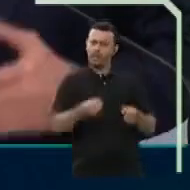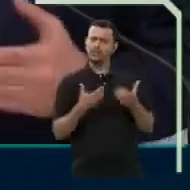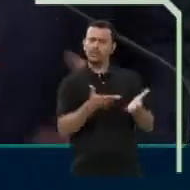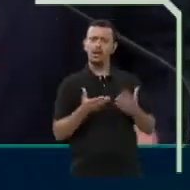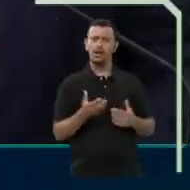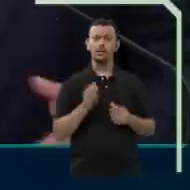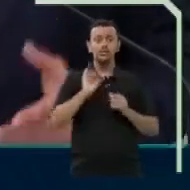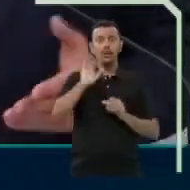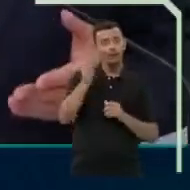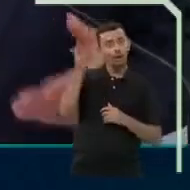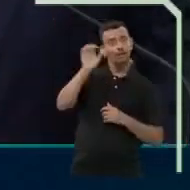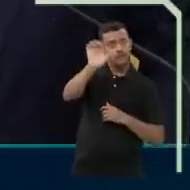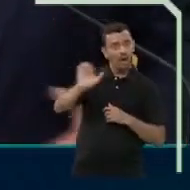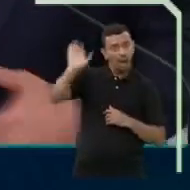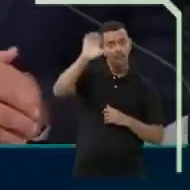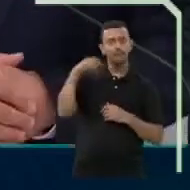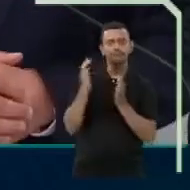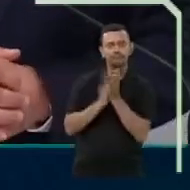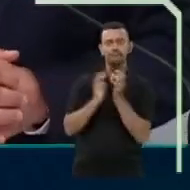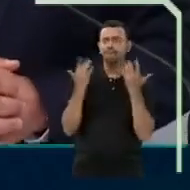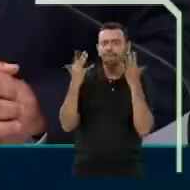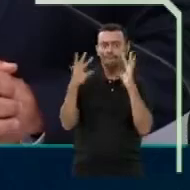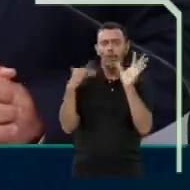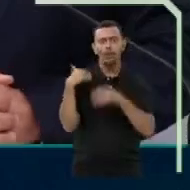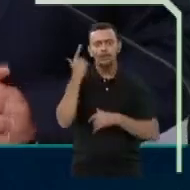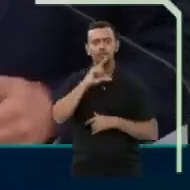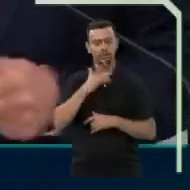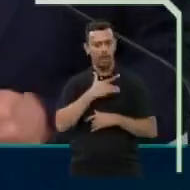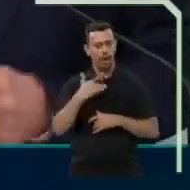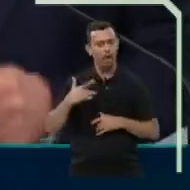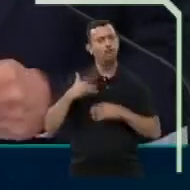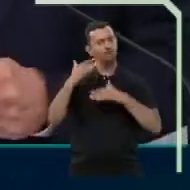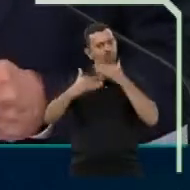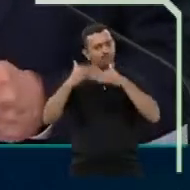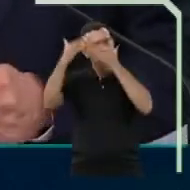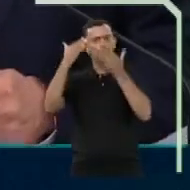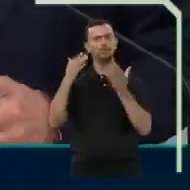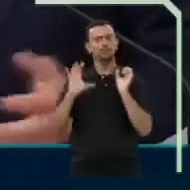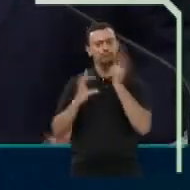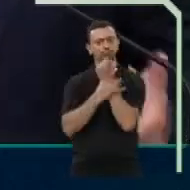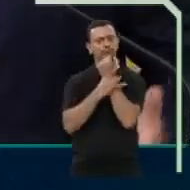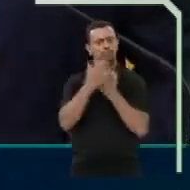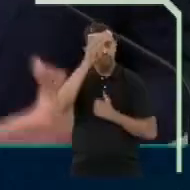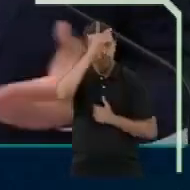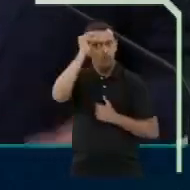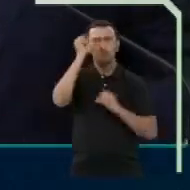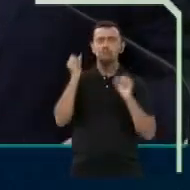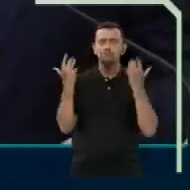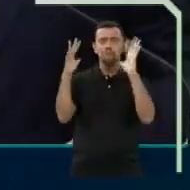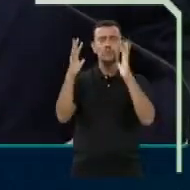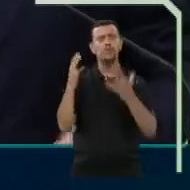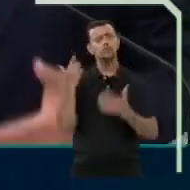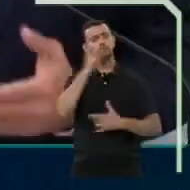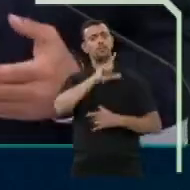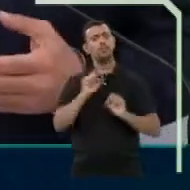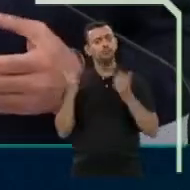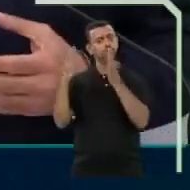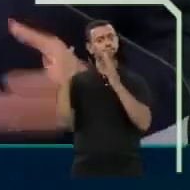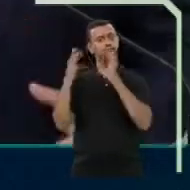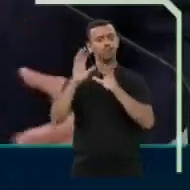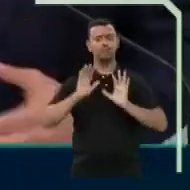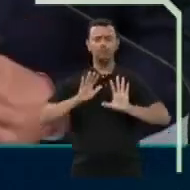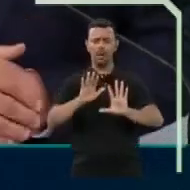na saúde, na educação, na própria segurança pública. A gente vibra com isso. Agora, é preciso reconhecer